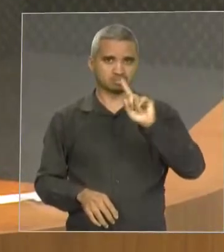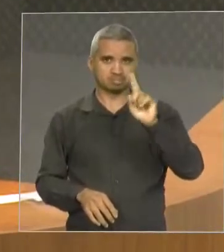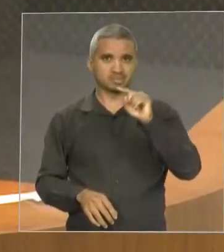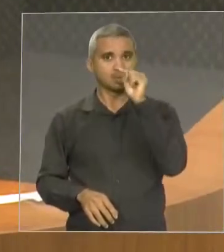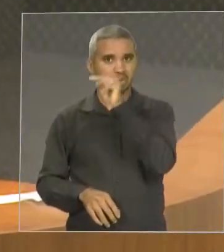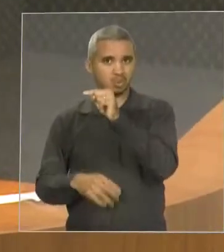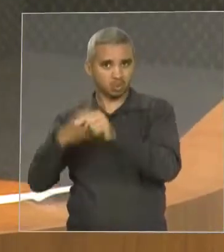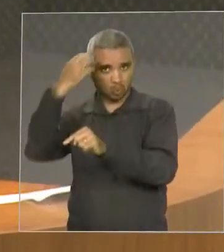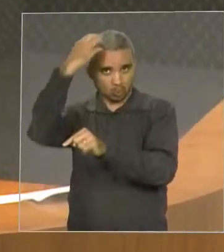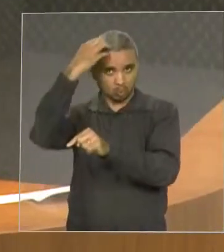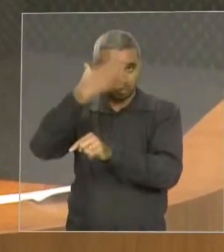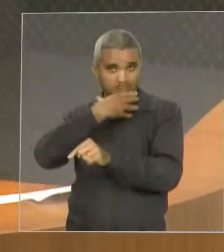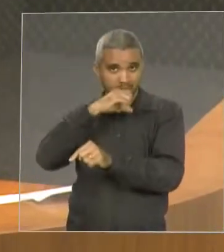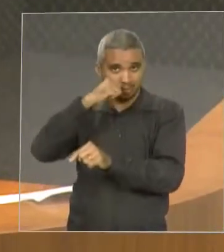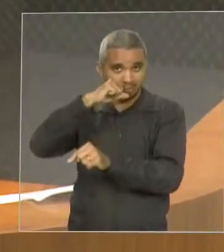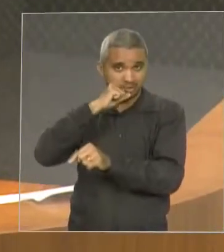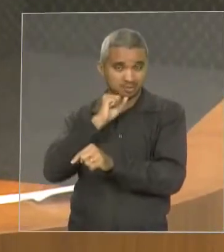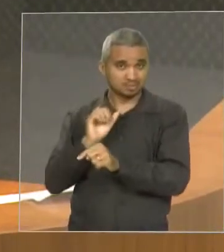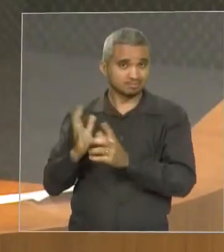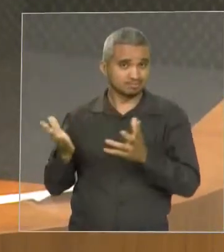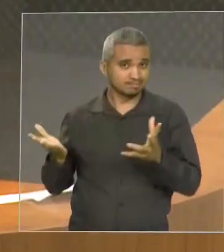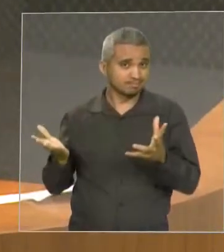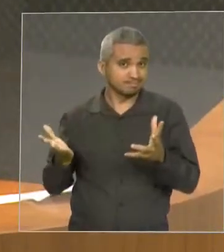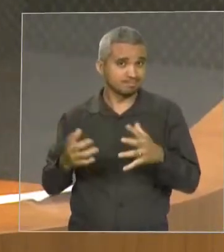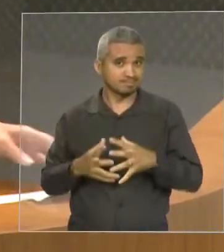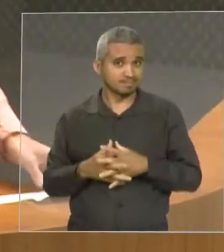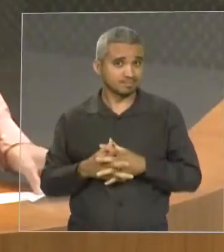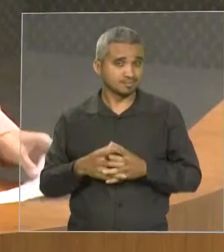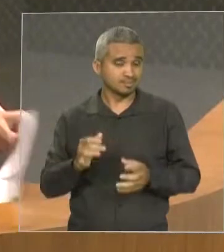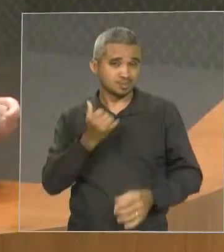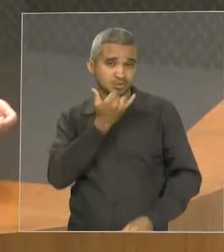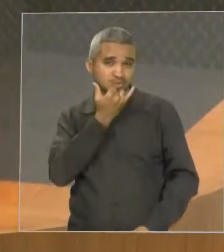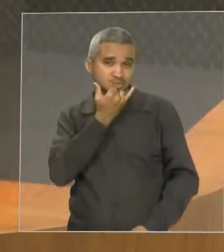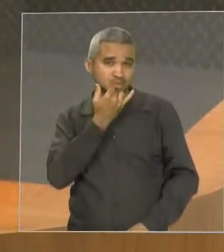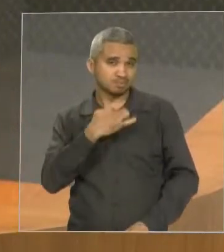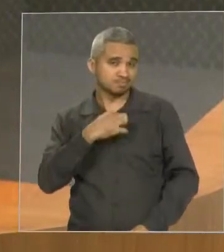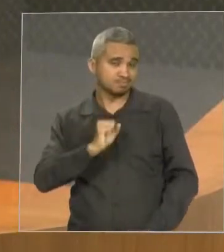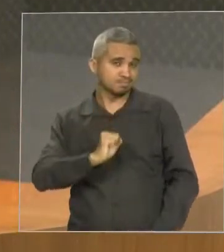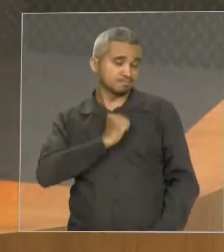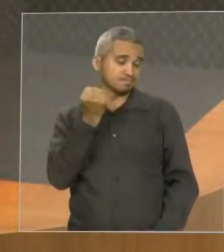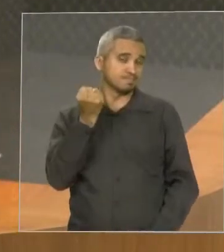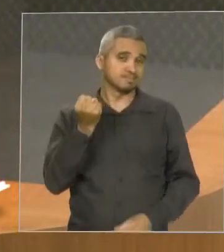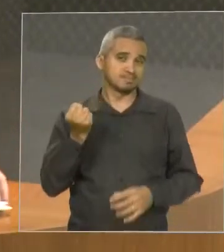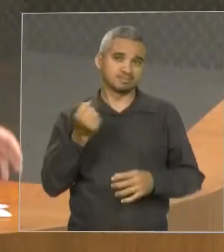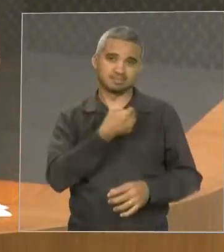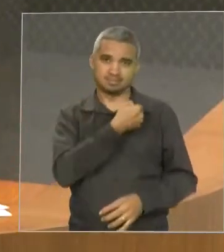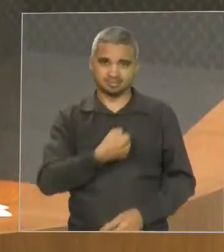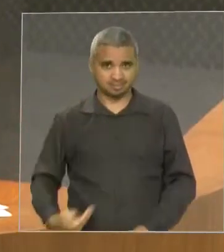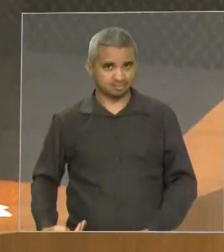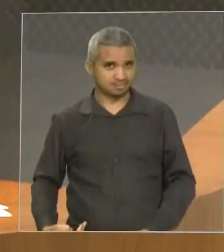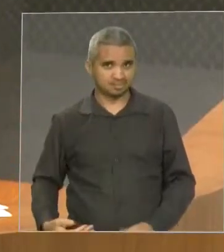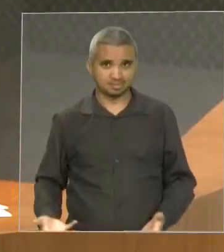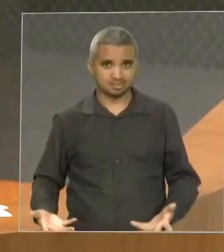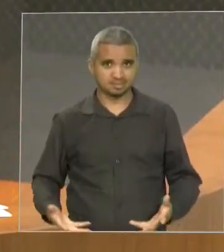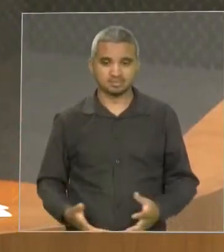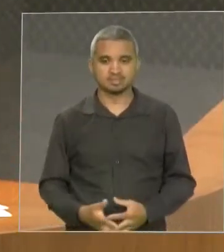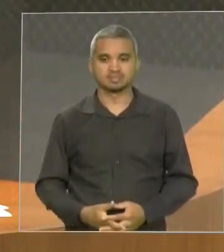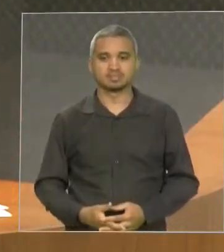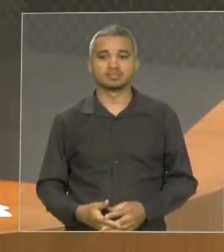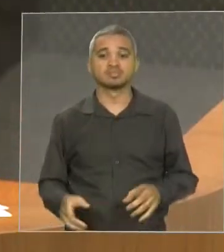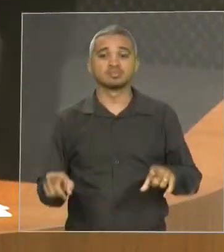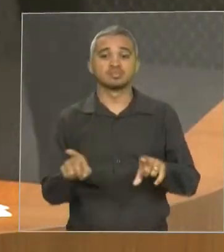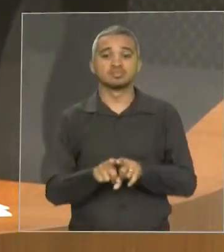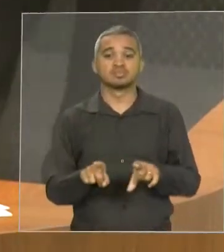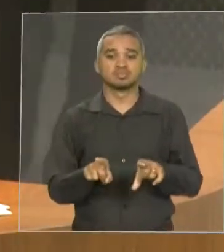crianças. Então, realmente, aqui o meu repúdio a esse governo. E queria também, não posso deixar de